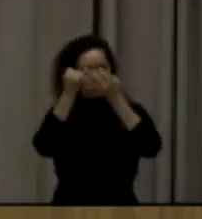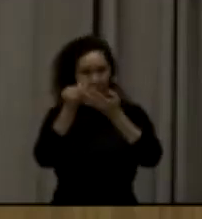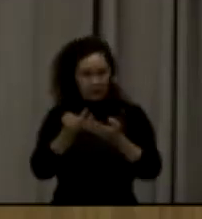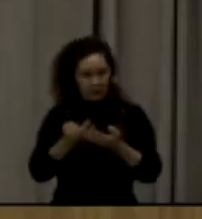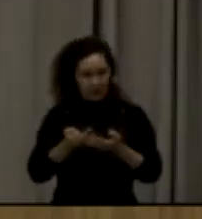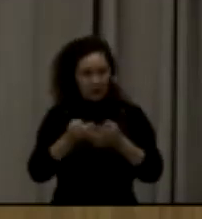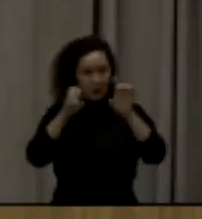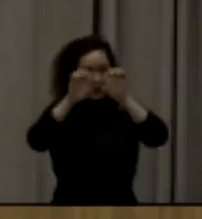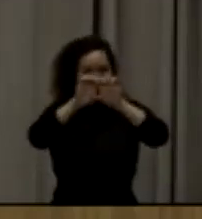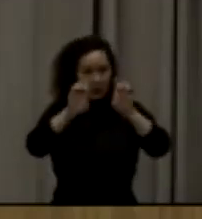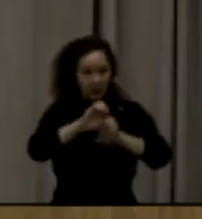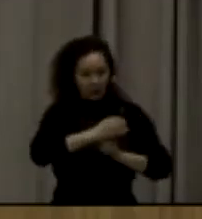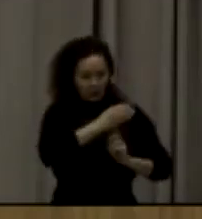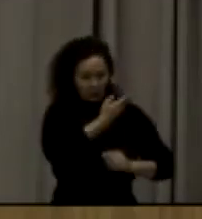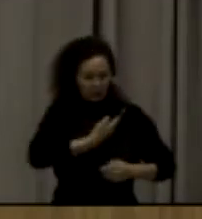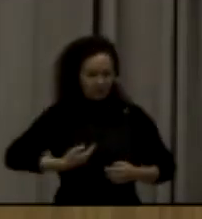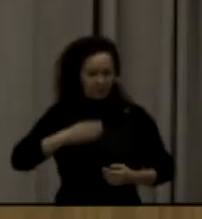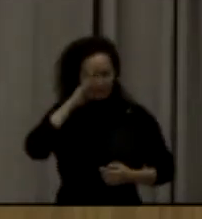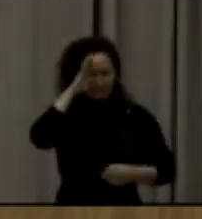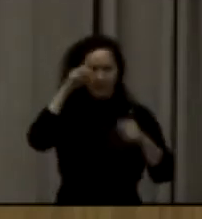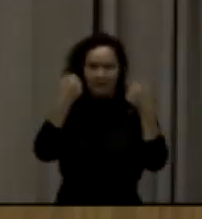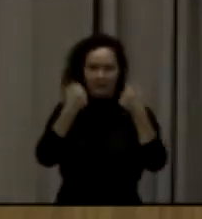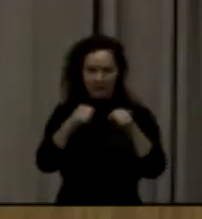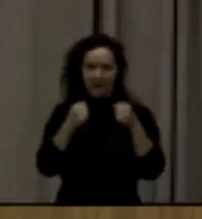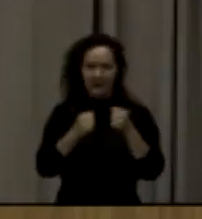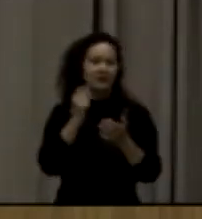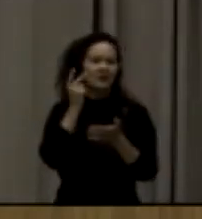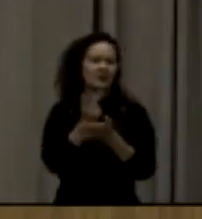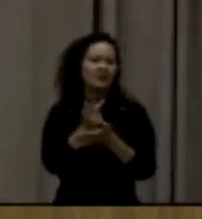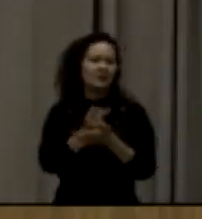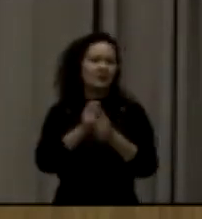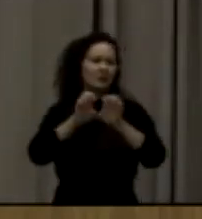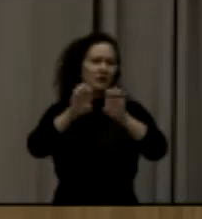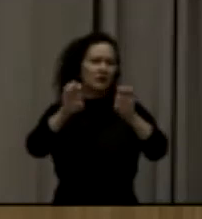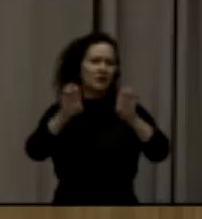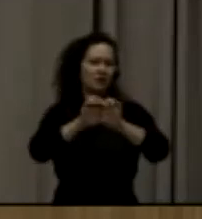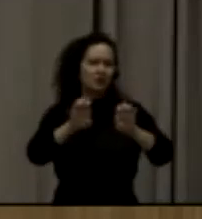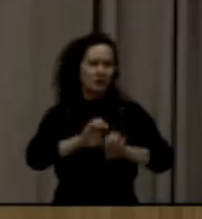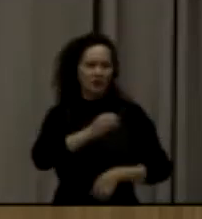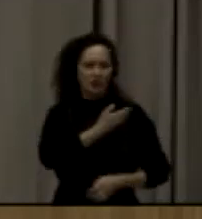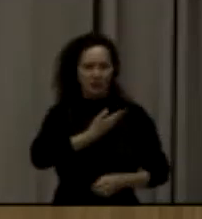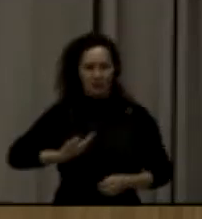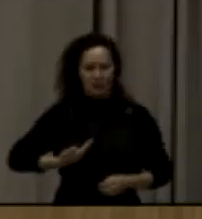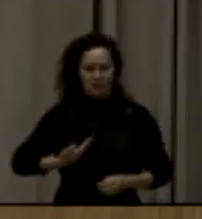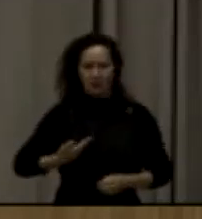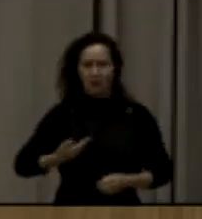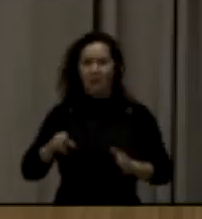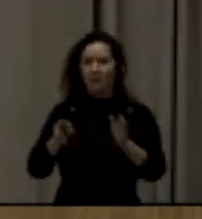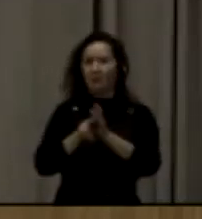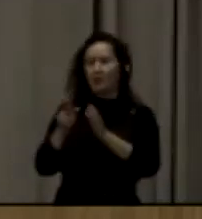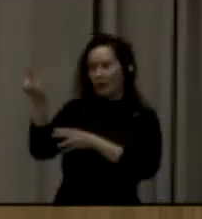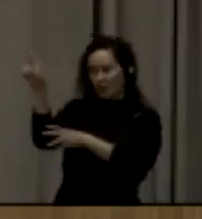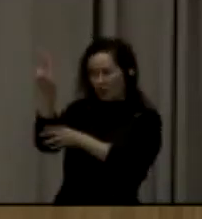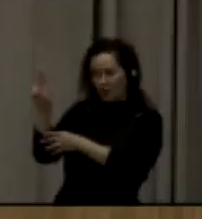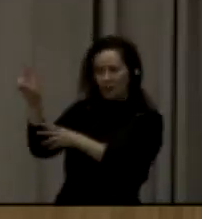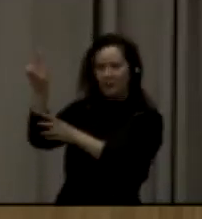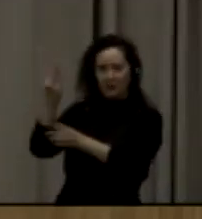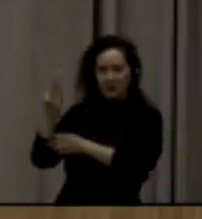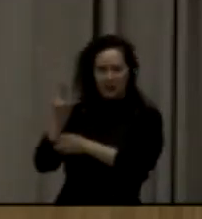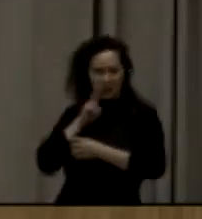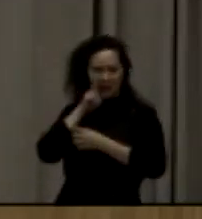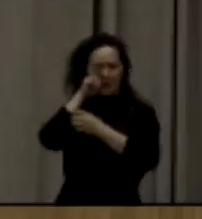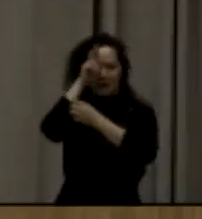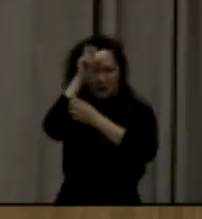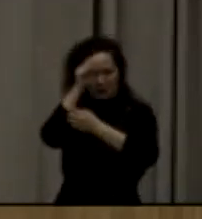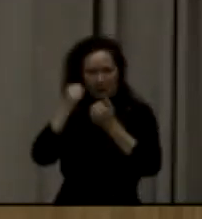pública que tem que ser fundamental e ainda uma estrutura pública que seja universitária,